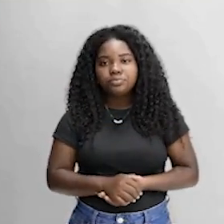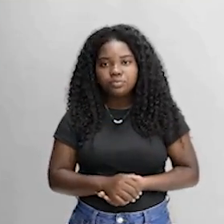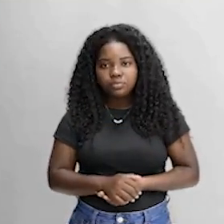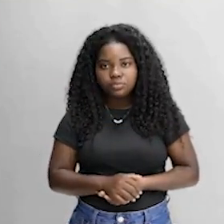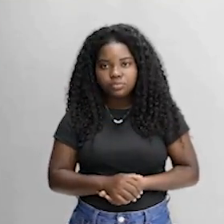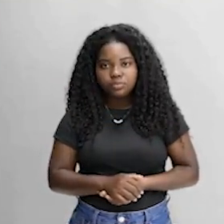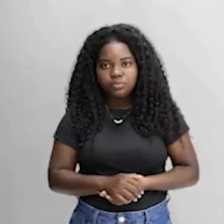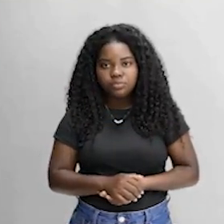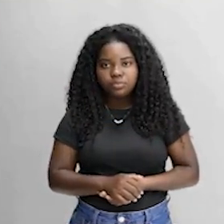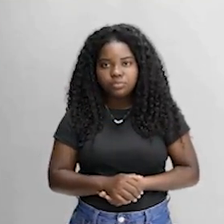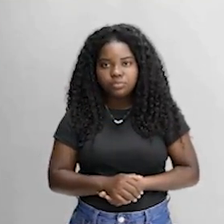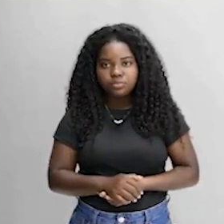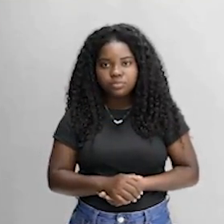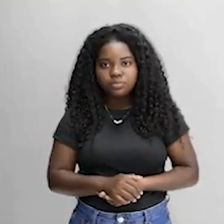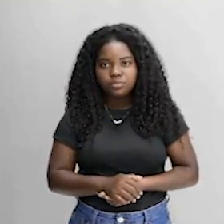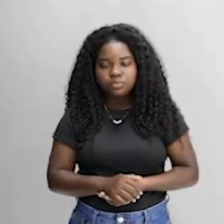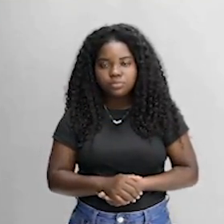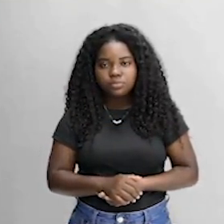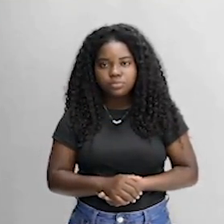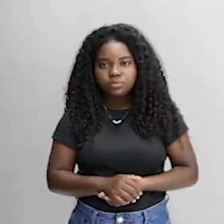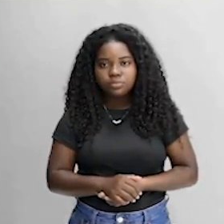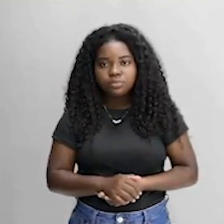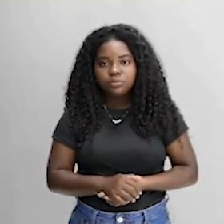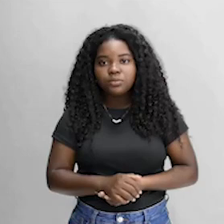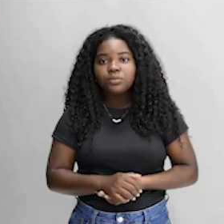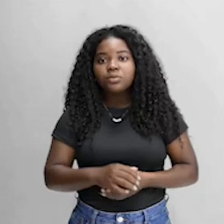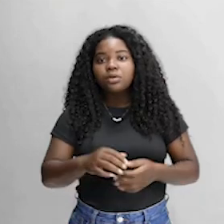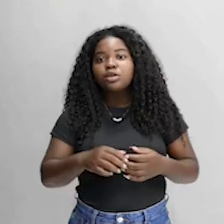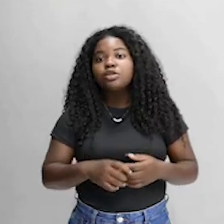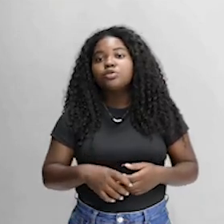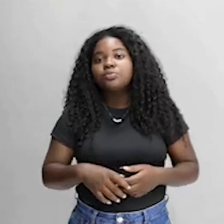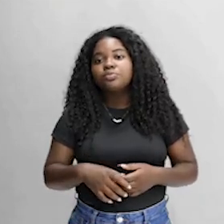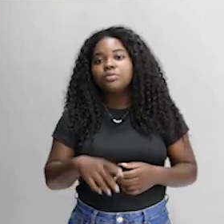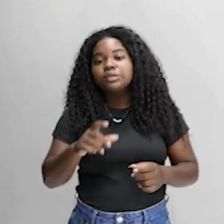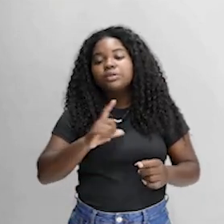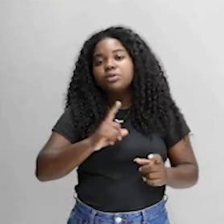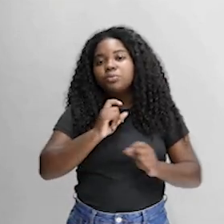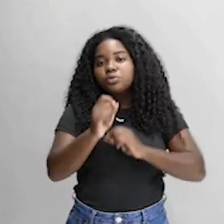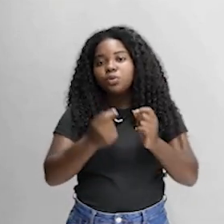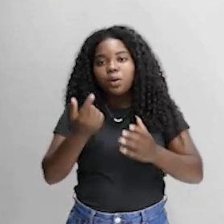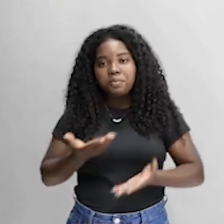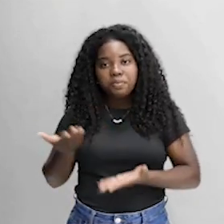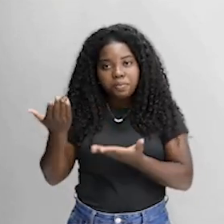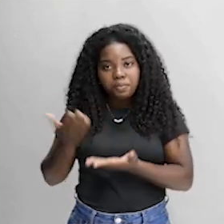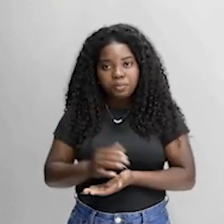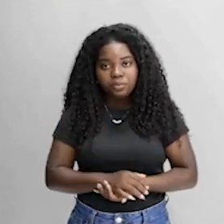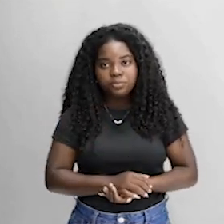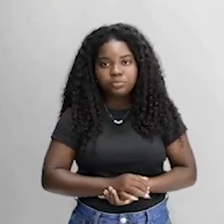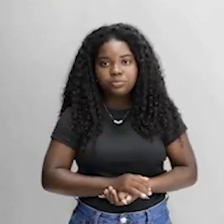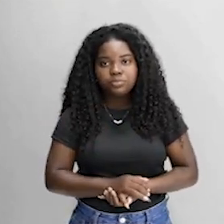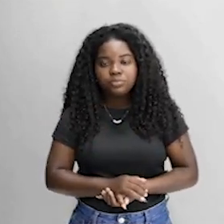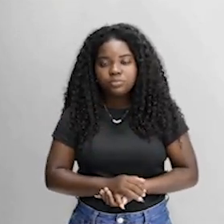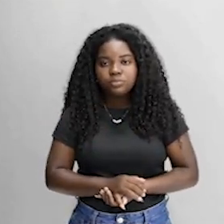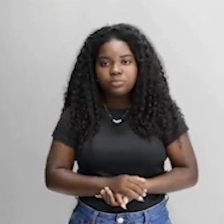duas proposições ou premissas negativas, nada se conclui. Então, olha só. De